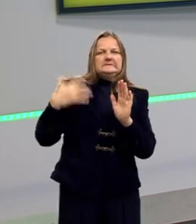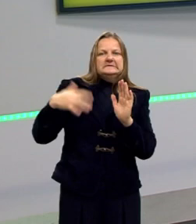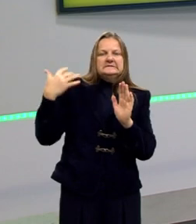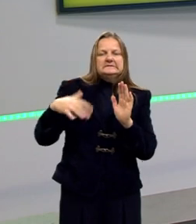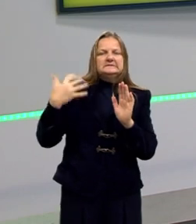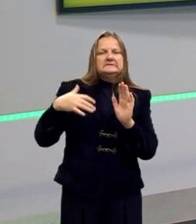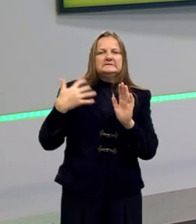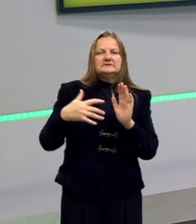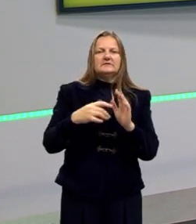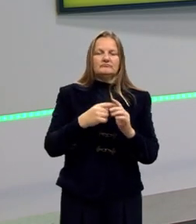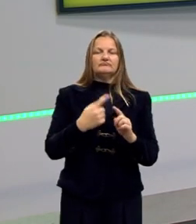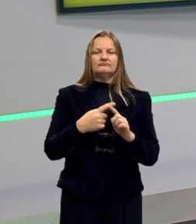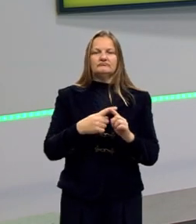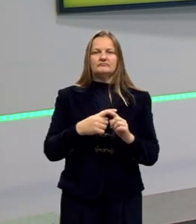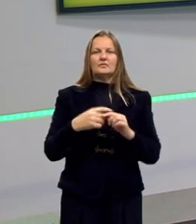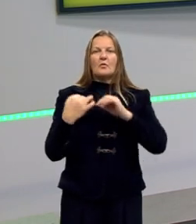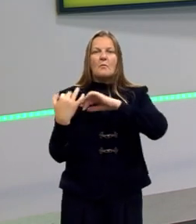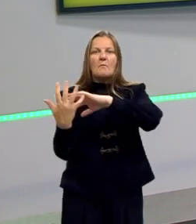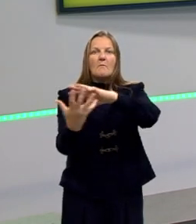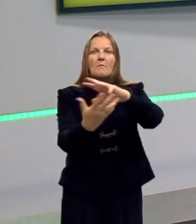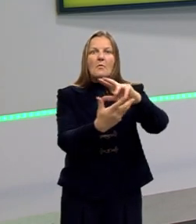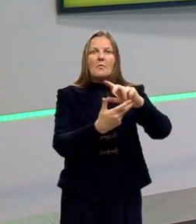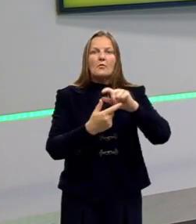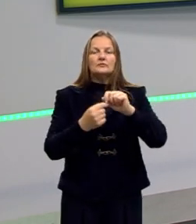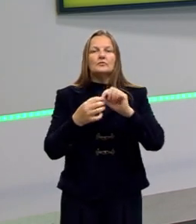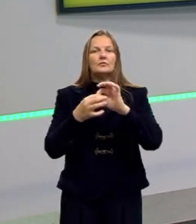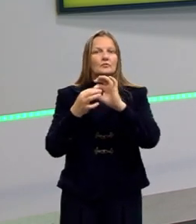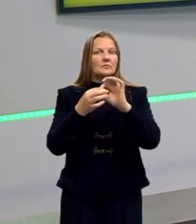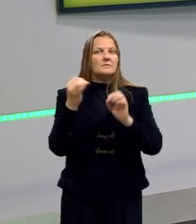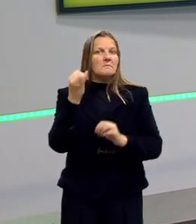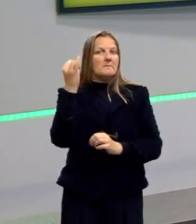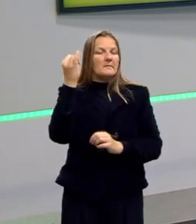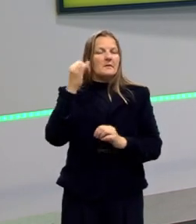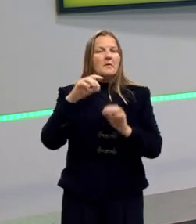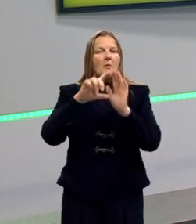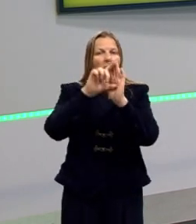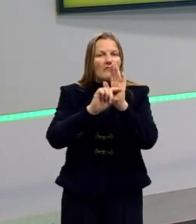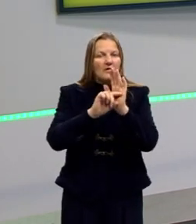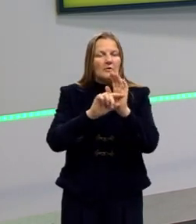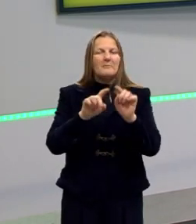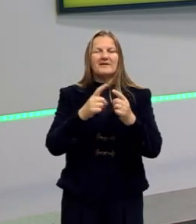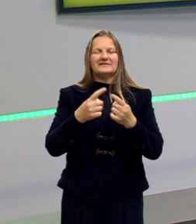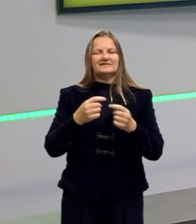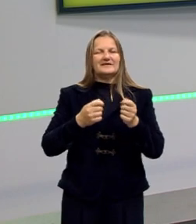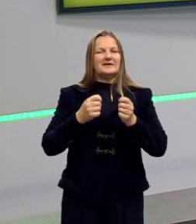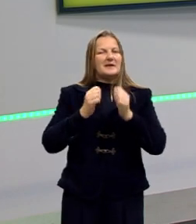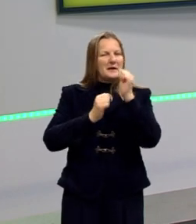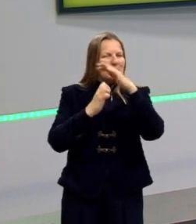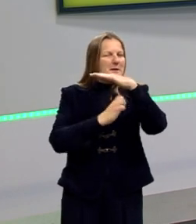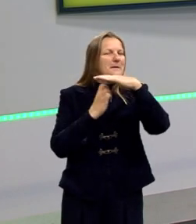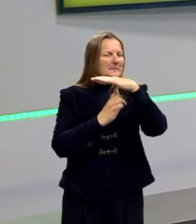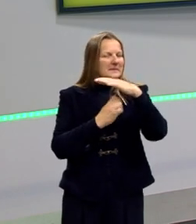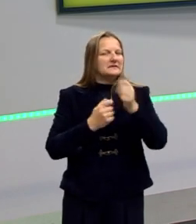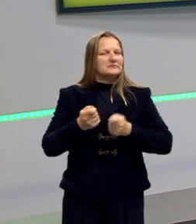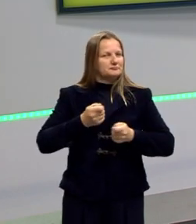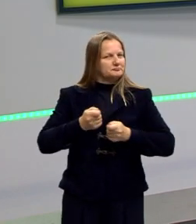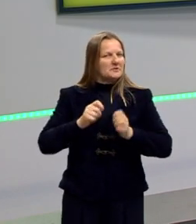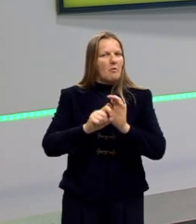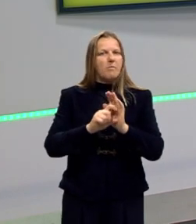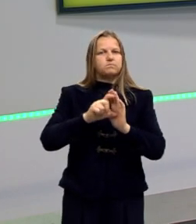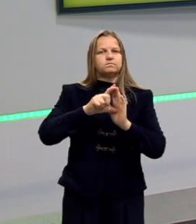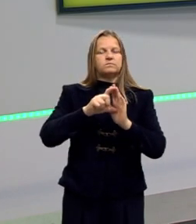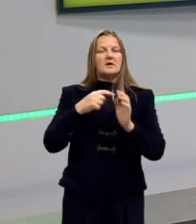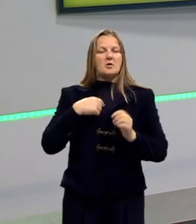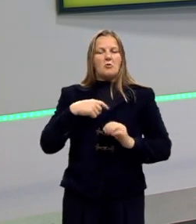no mundo no mundo ideal seria né mas baixo o valor mas o que acontece na realidade aumento do